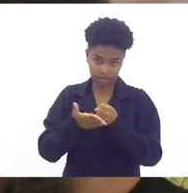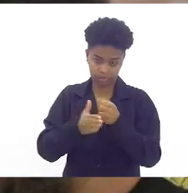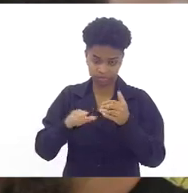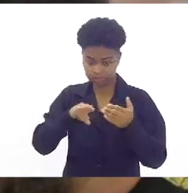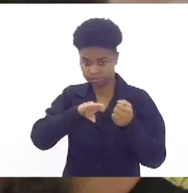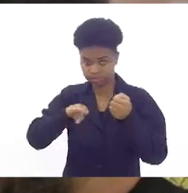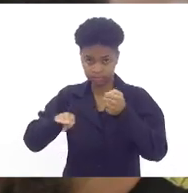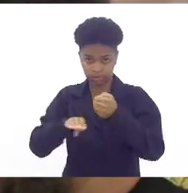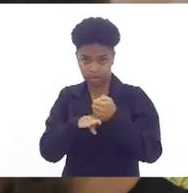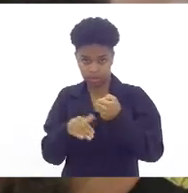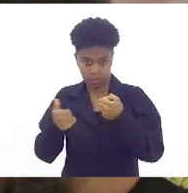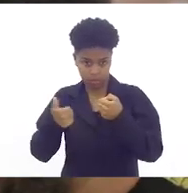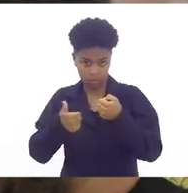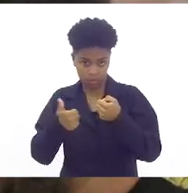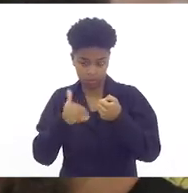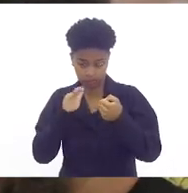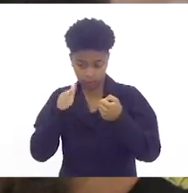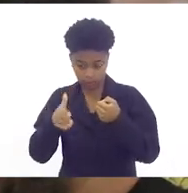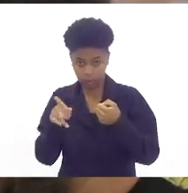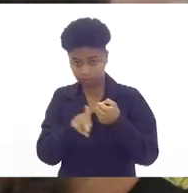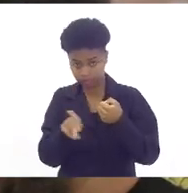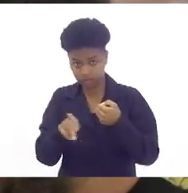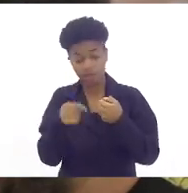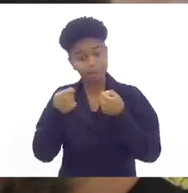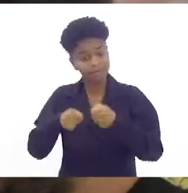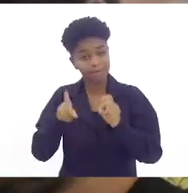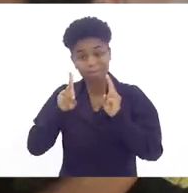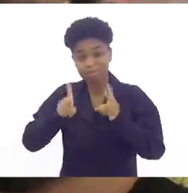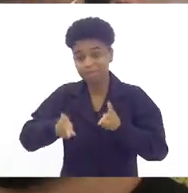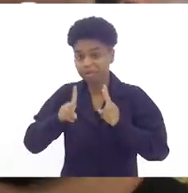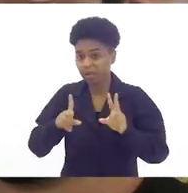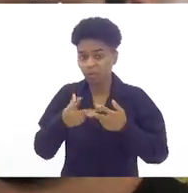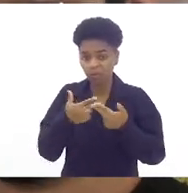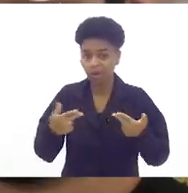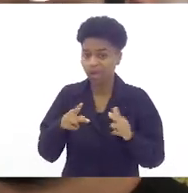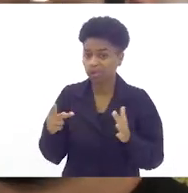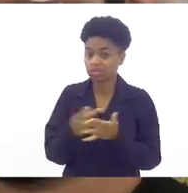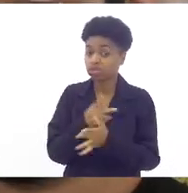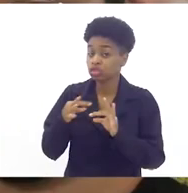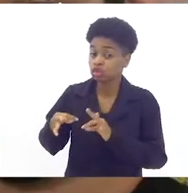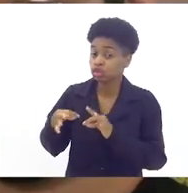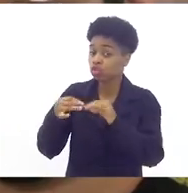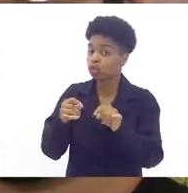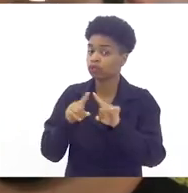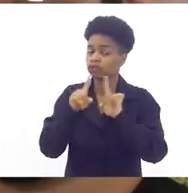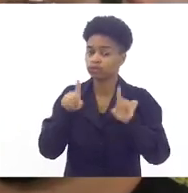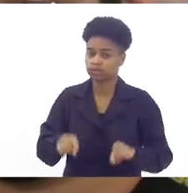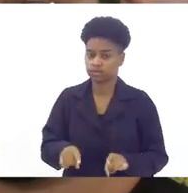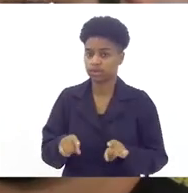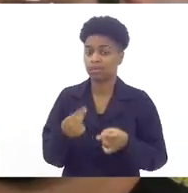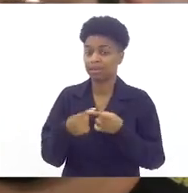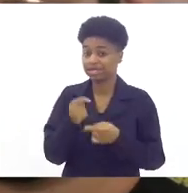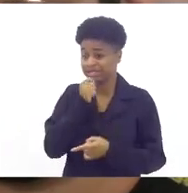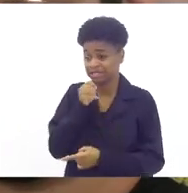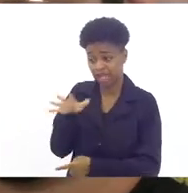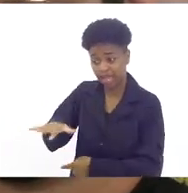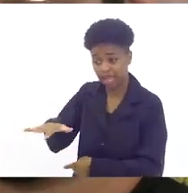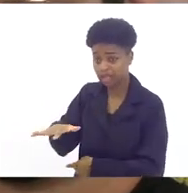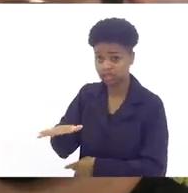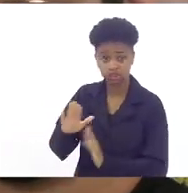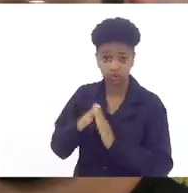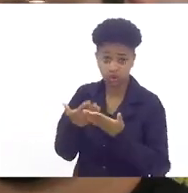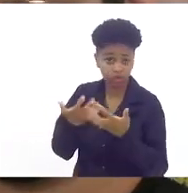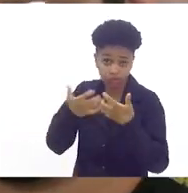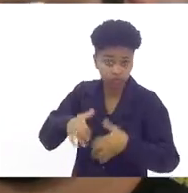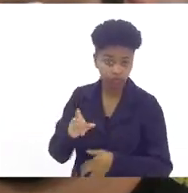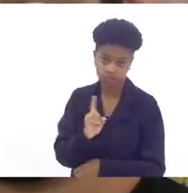para o professor que seja feita a mesma coisa com todos os servidores Porque sem eles também a escola não vai